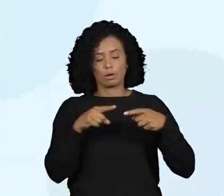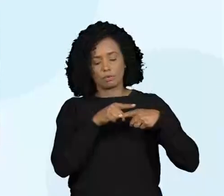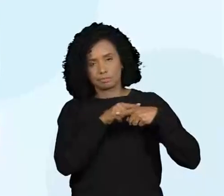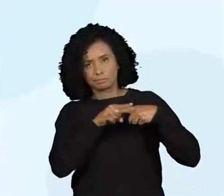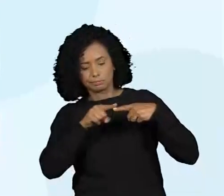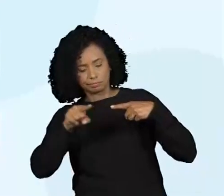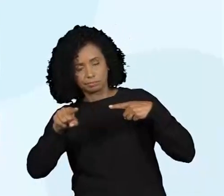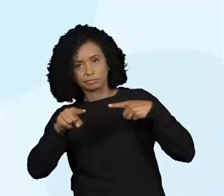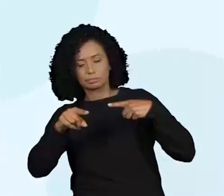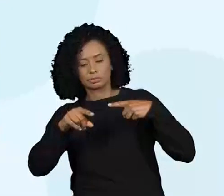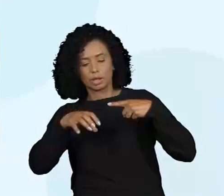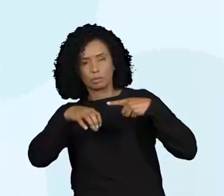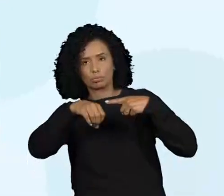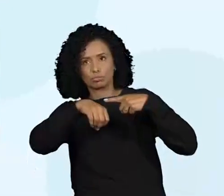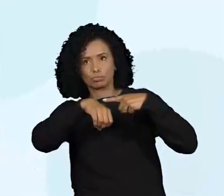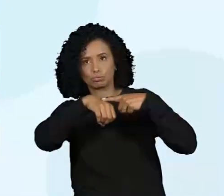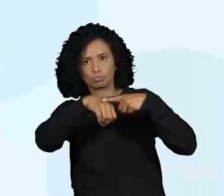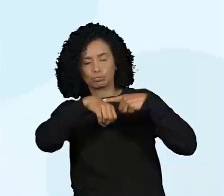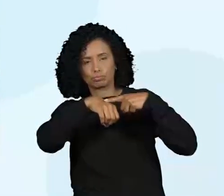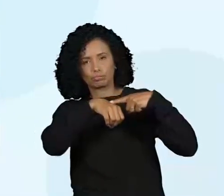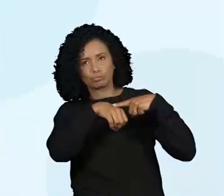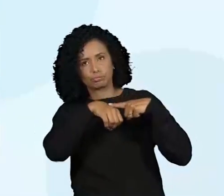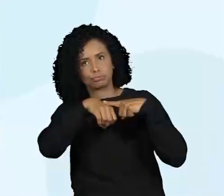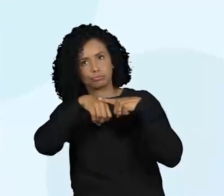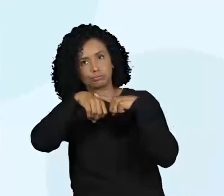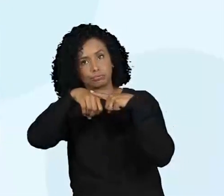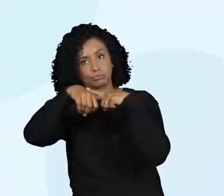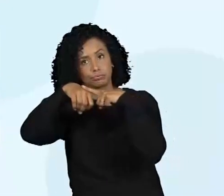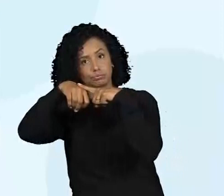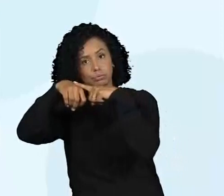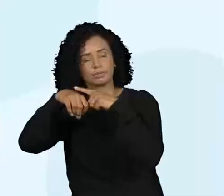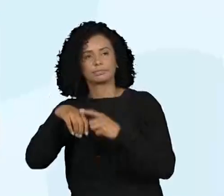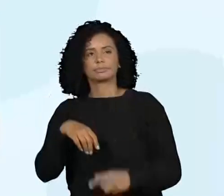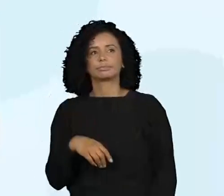Muito legal. Vamos pensar na segunda imagem.